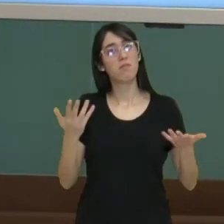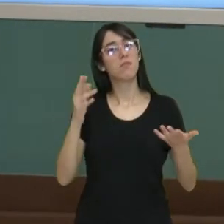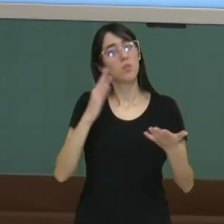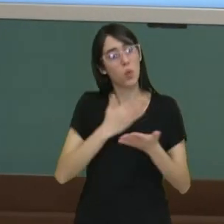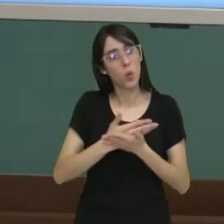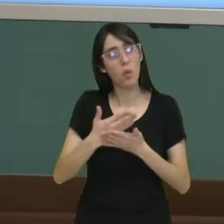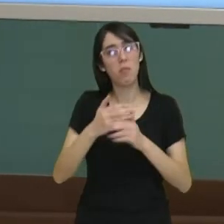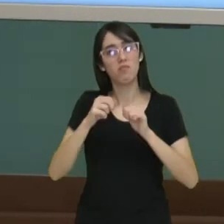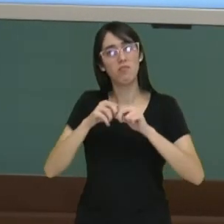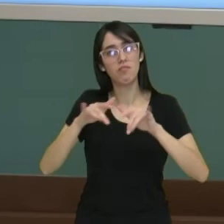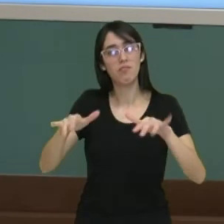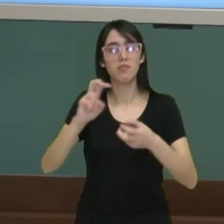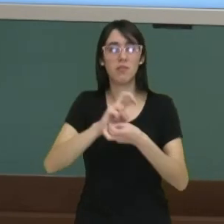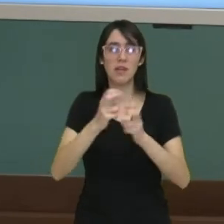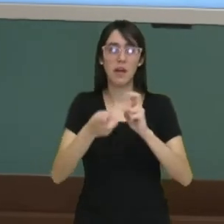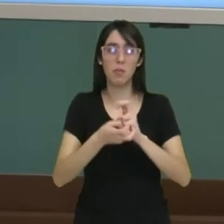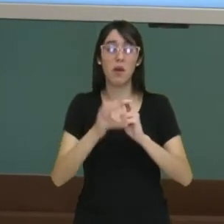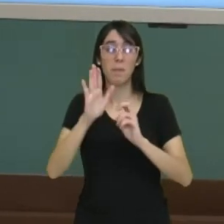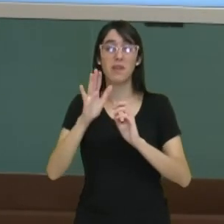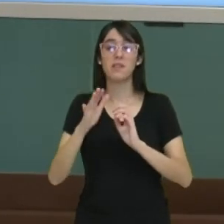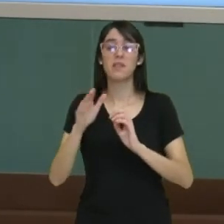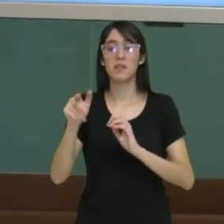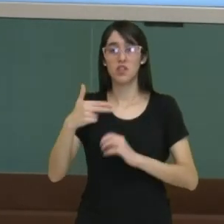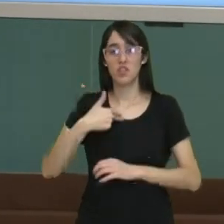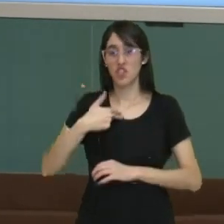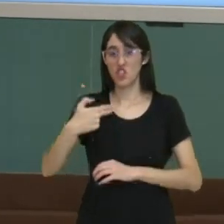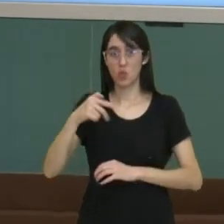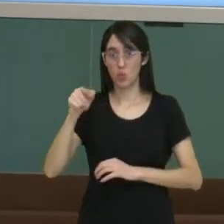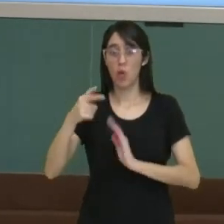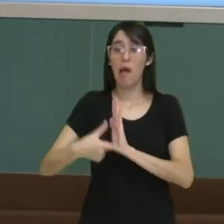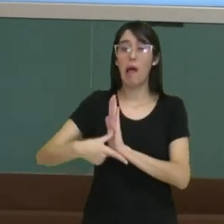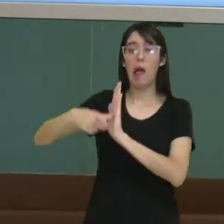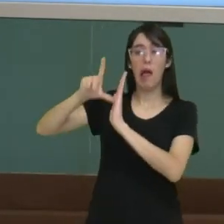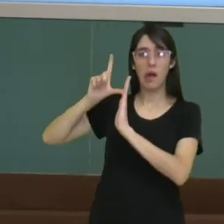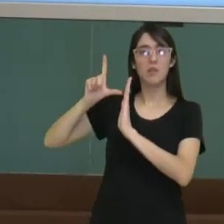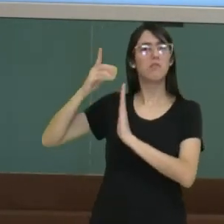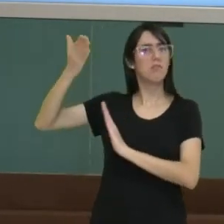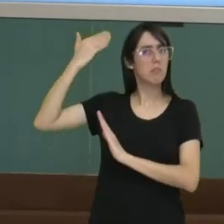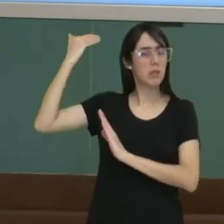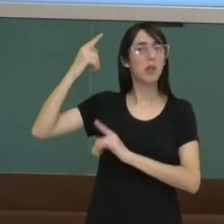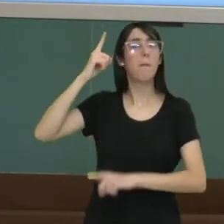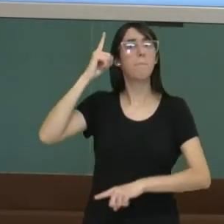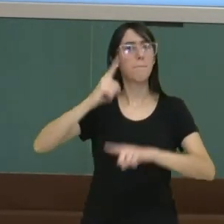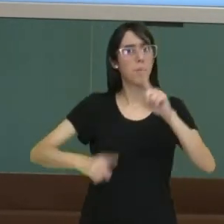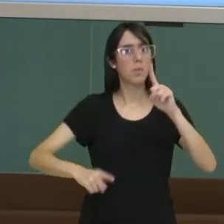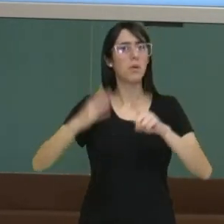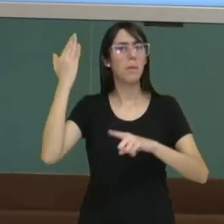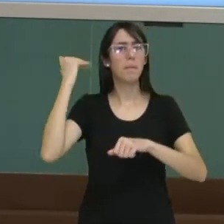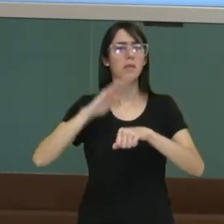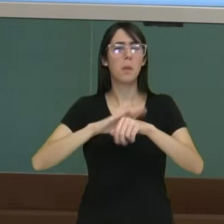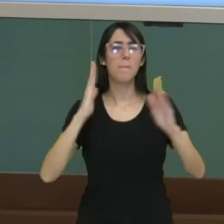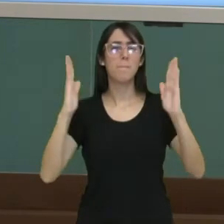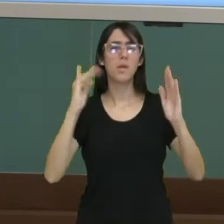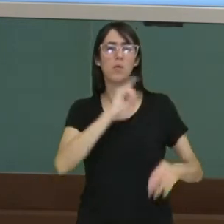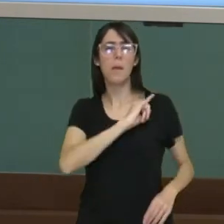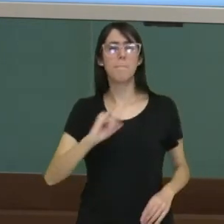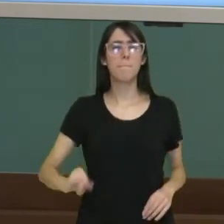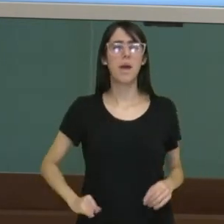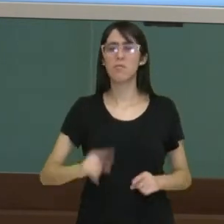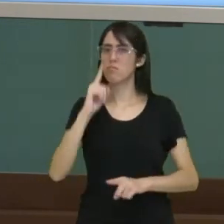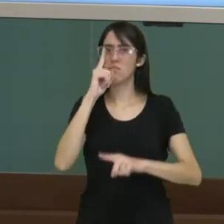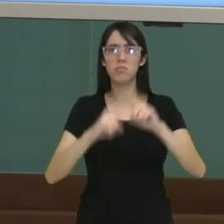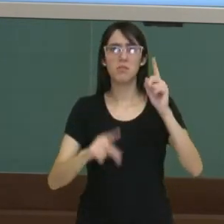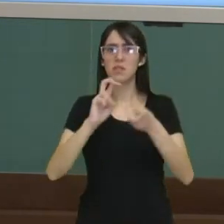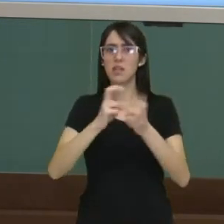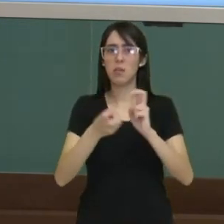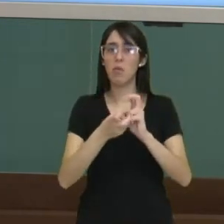capoeira, que por muito tempo antes do Getúlio já chegou a ser proibida, no tempo do Império ainda, olha só que doideira. Agora ela vai ser a arte marcial